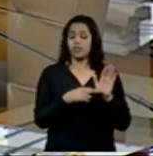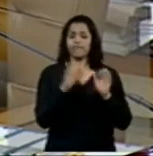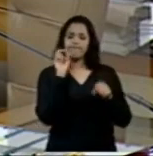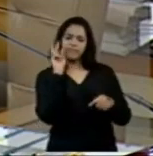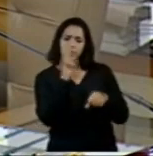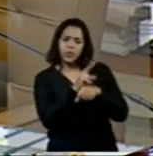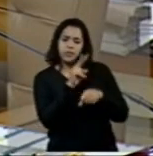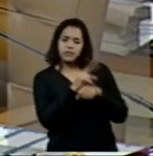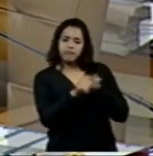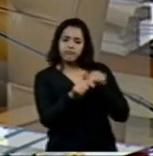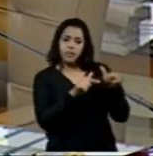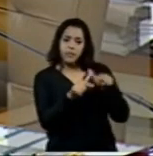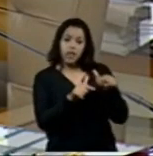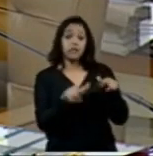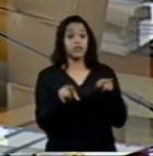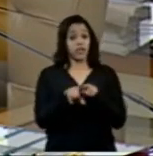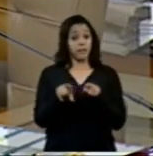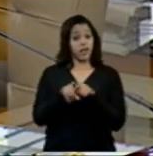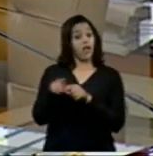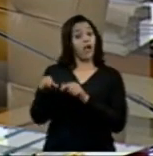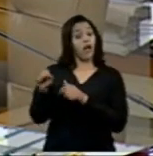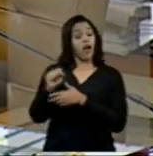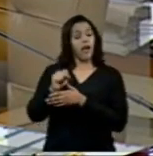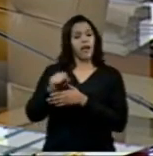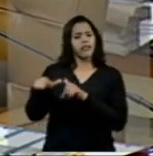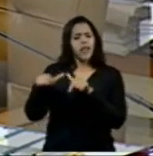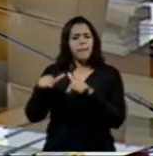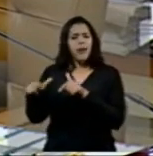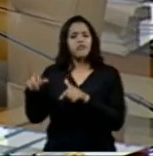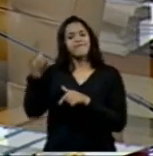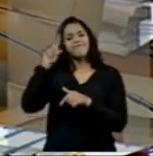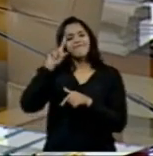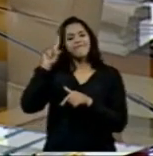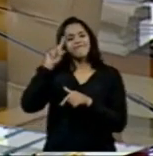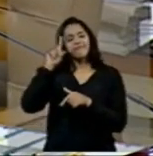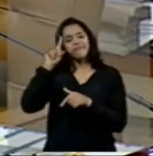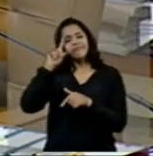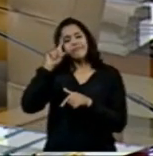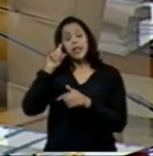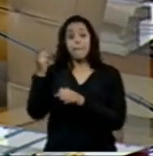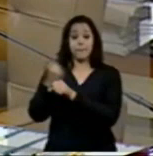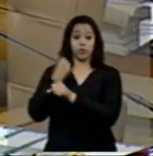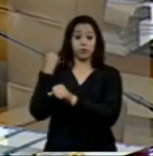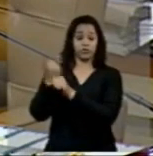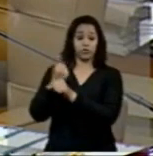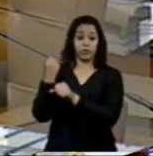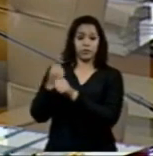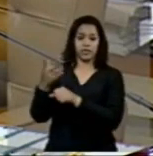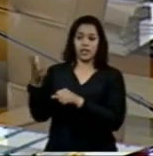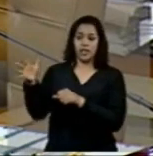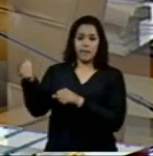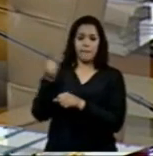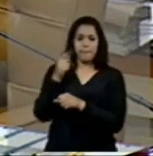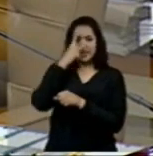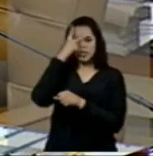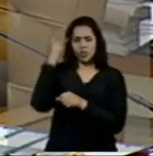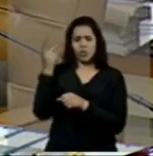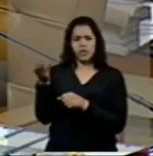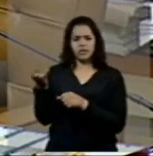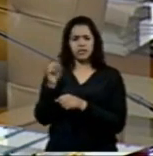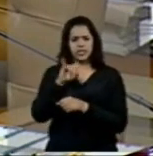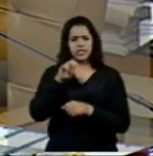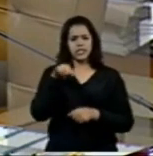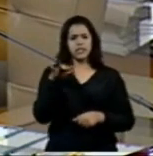trabalho e a atividade cotidiana de intermediação da mão de obra por meio de pessoa